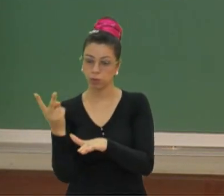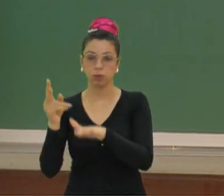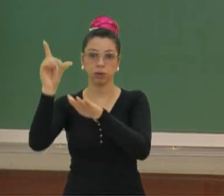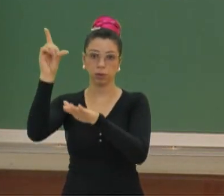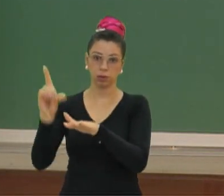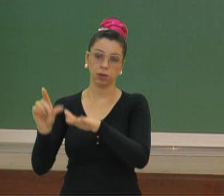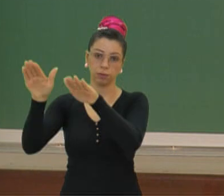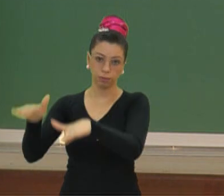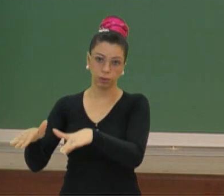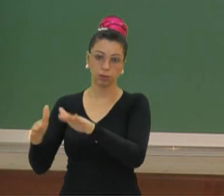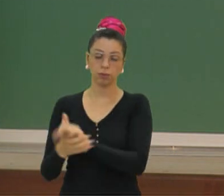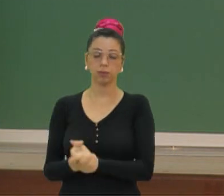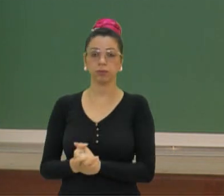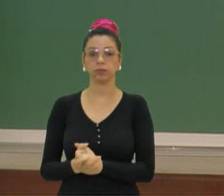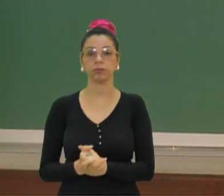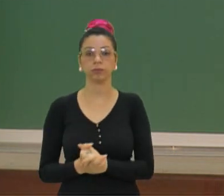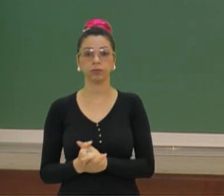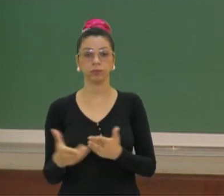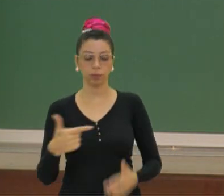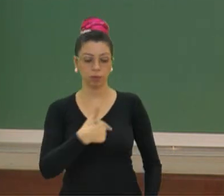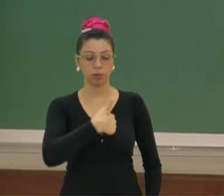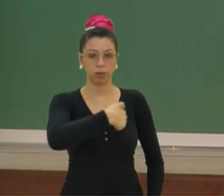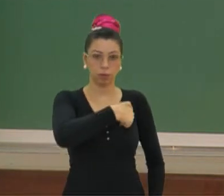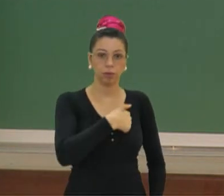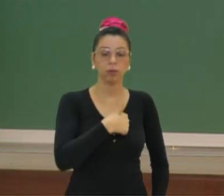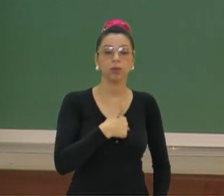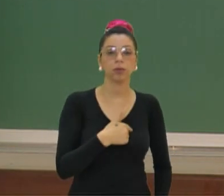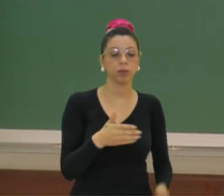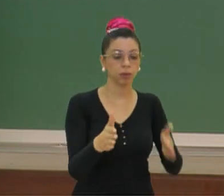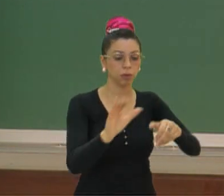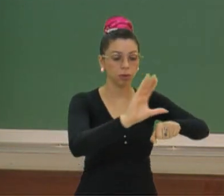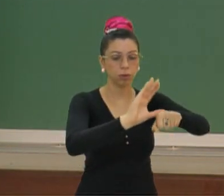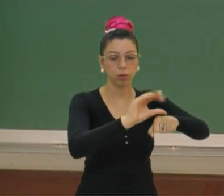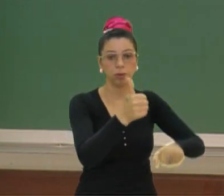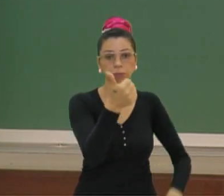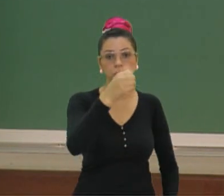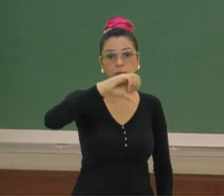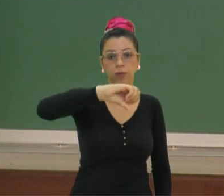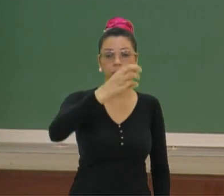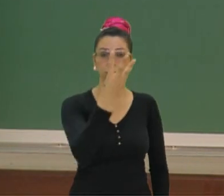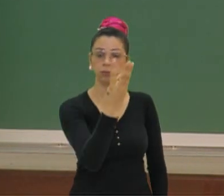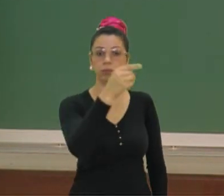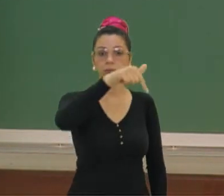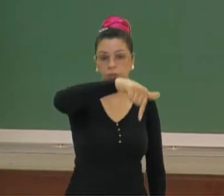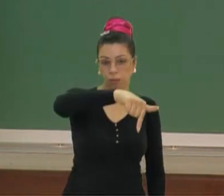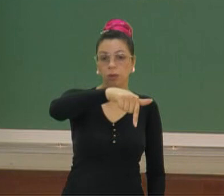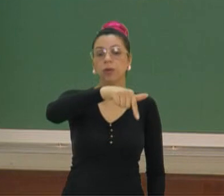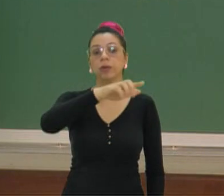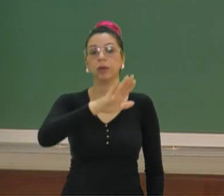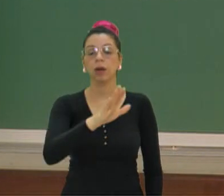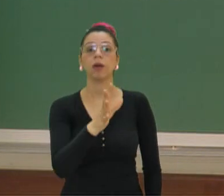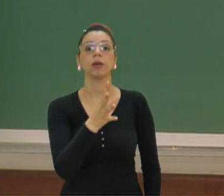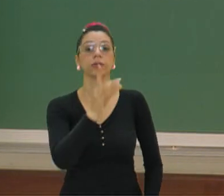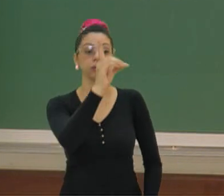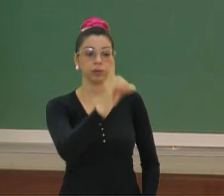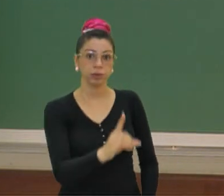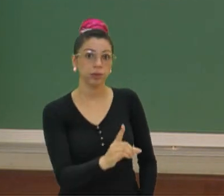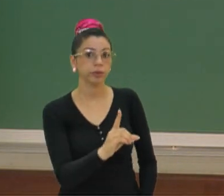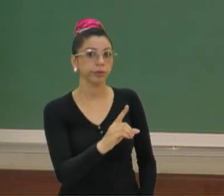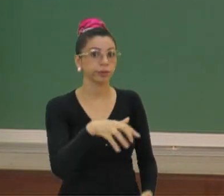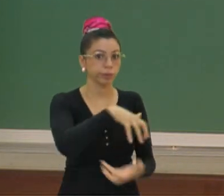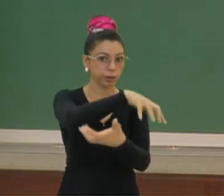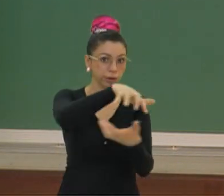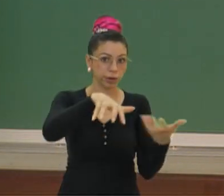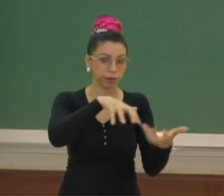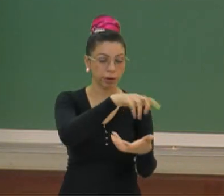ao Vargas, a Constituição de 37, ela reconhece o direito de greve. Essa é uma mudança importante.